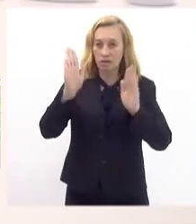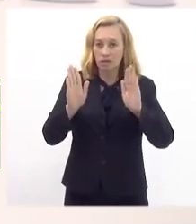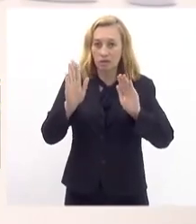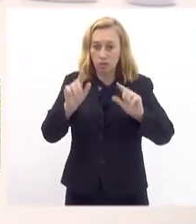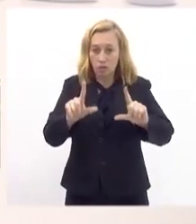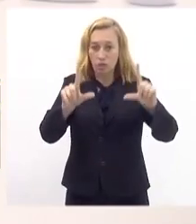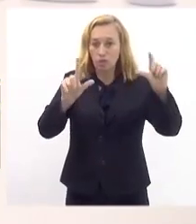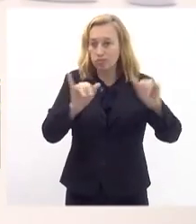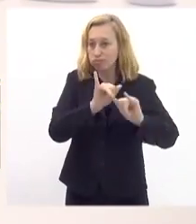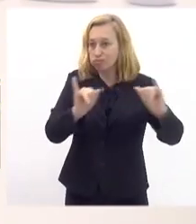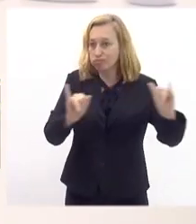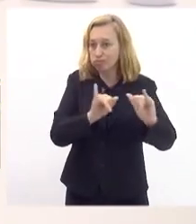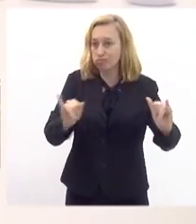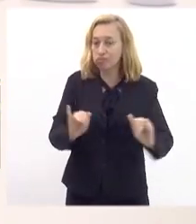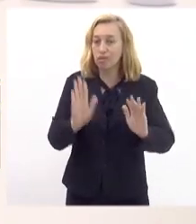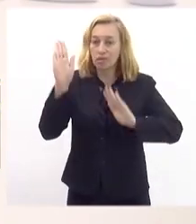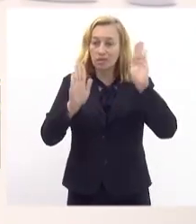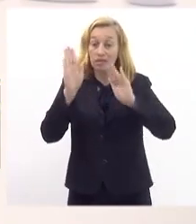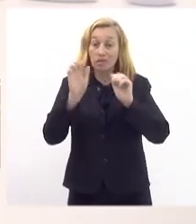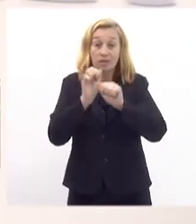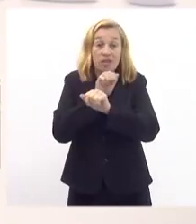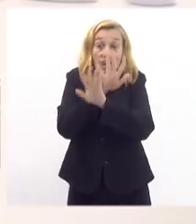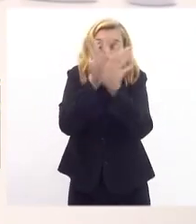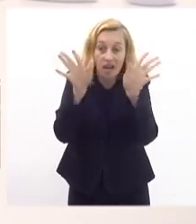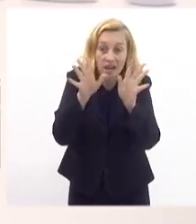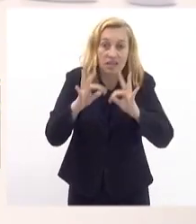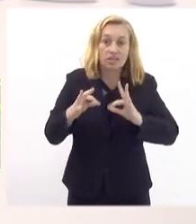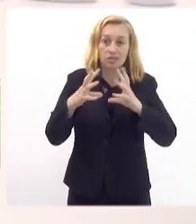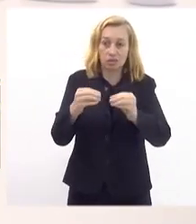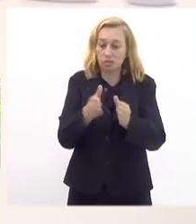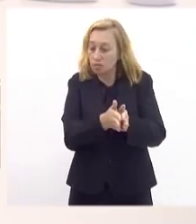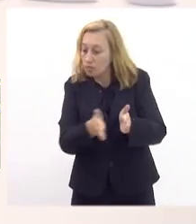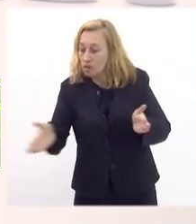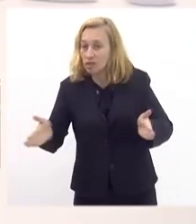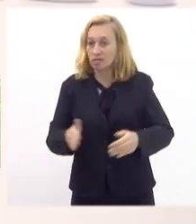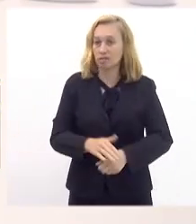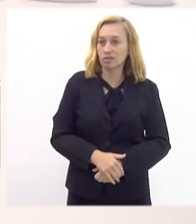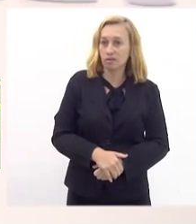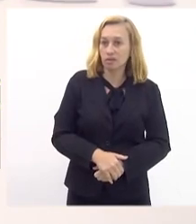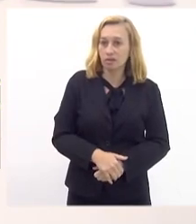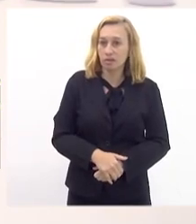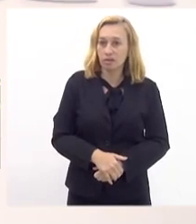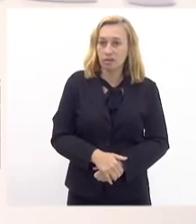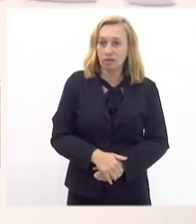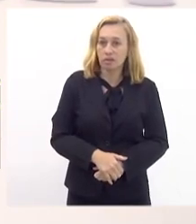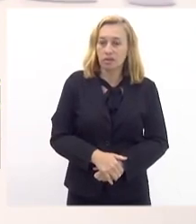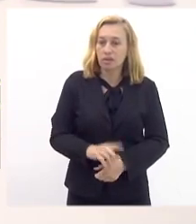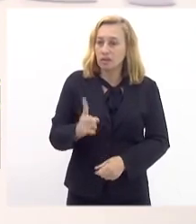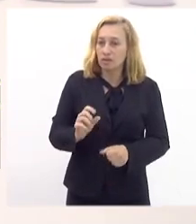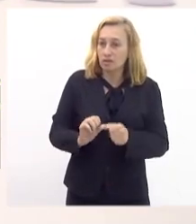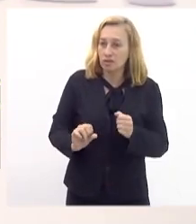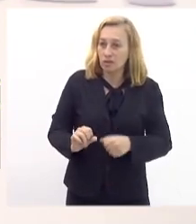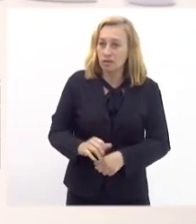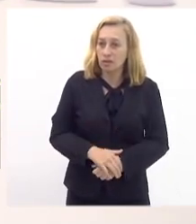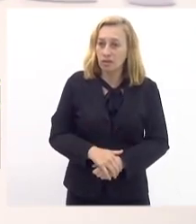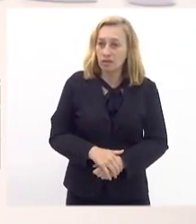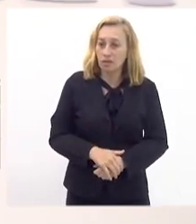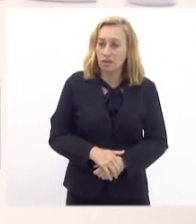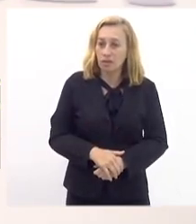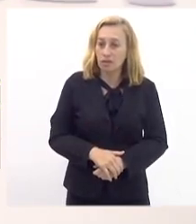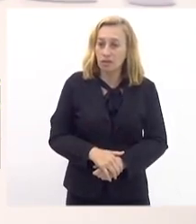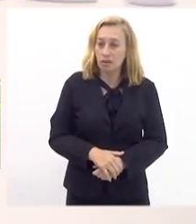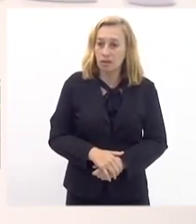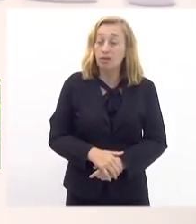nacional essa licitação nós temos que ter em relação ao processo pode ser feito vai pedir para o lavar o